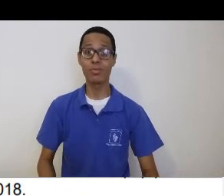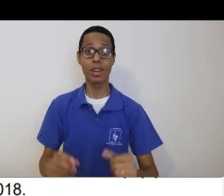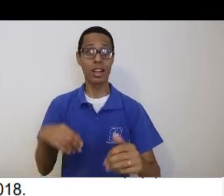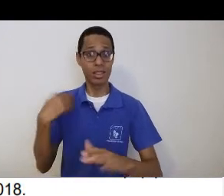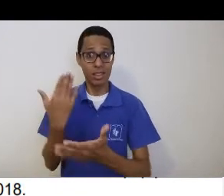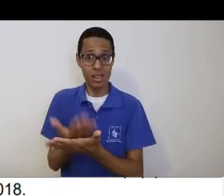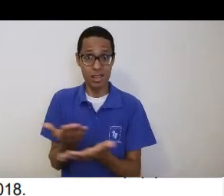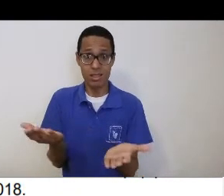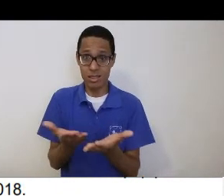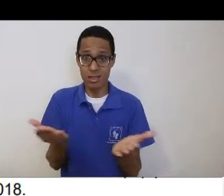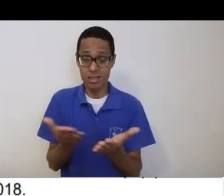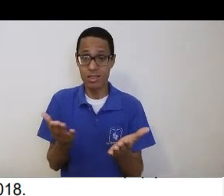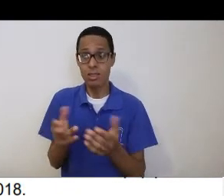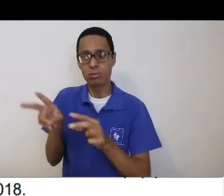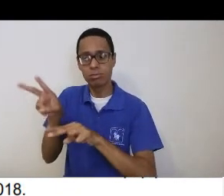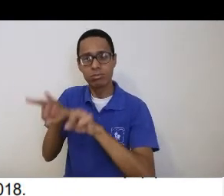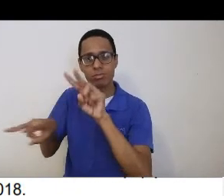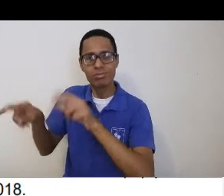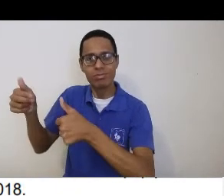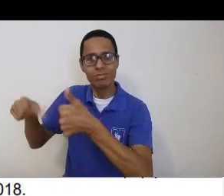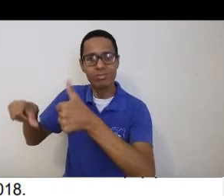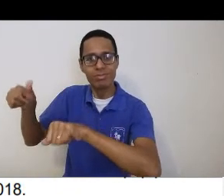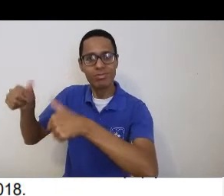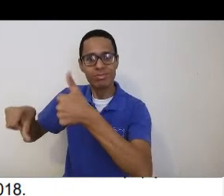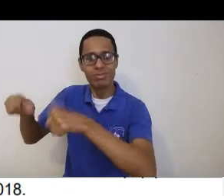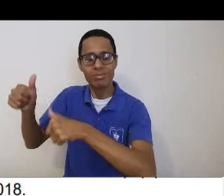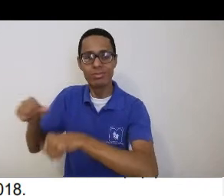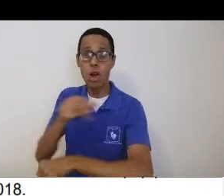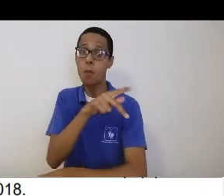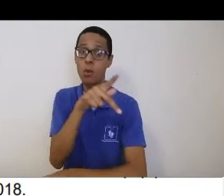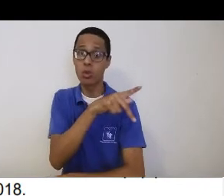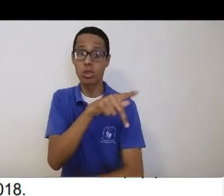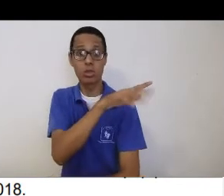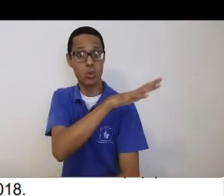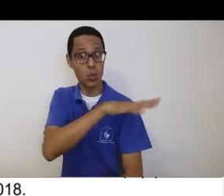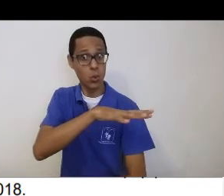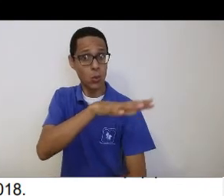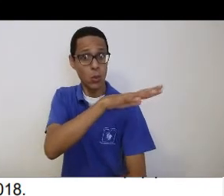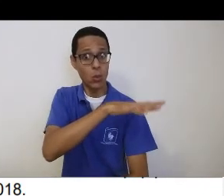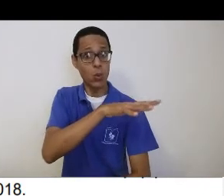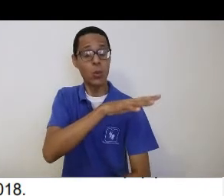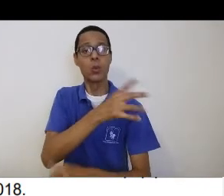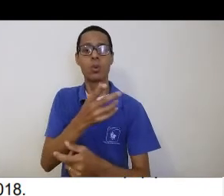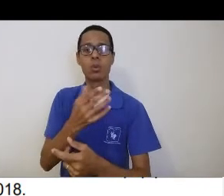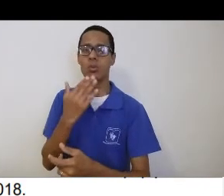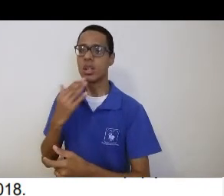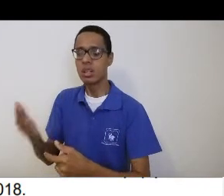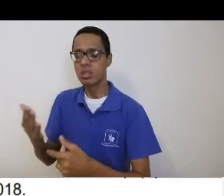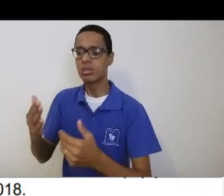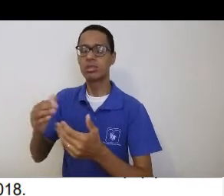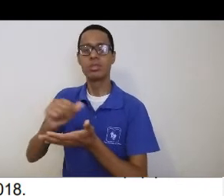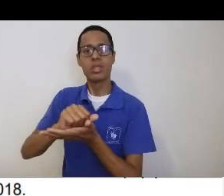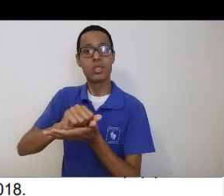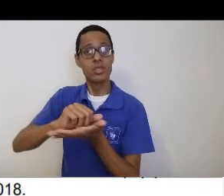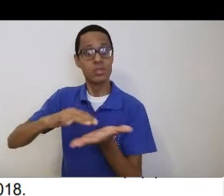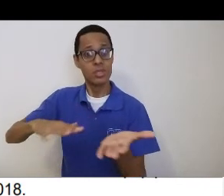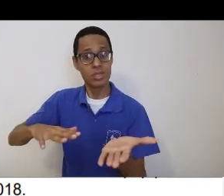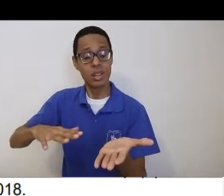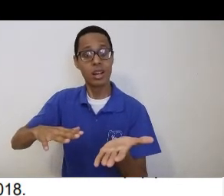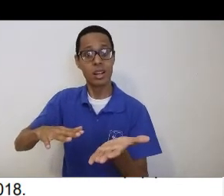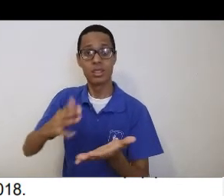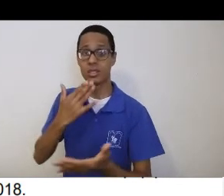foi avaliado a partir dos encontros remotos, está sendo avaliado a partir desses encontros. Né? Que os professores eles